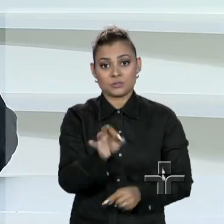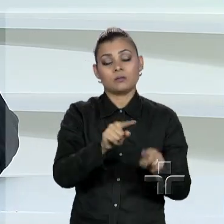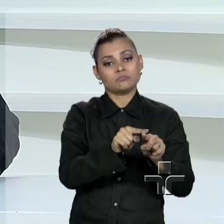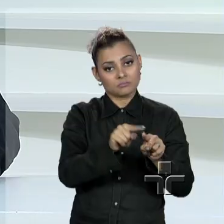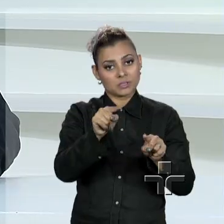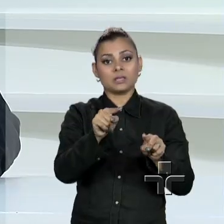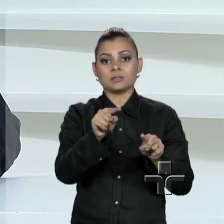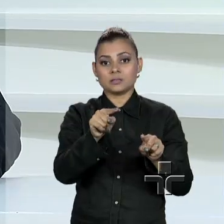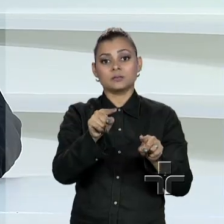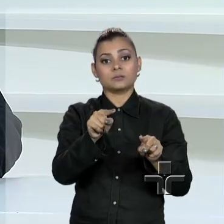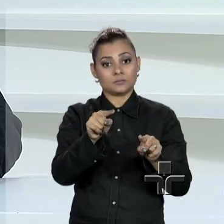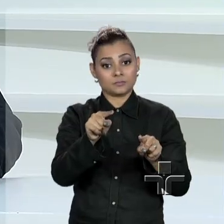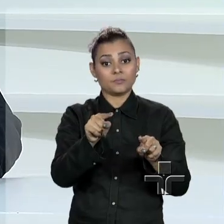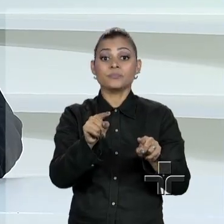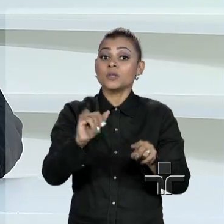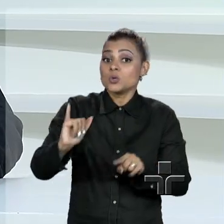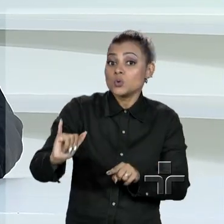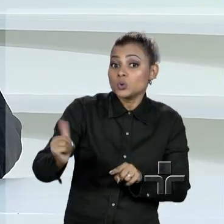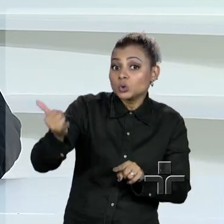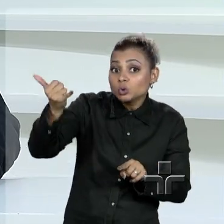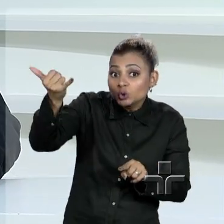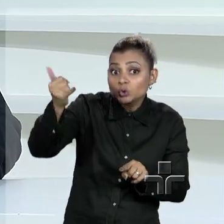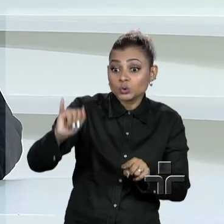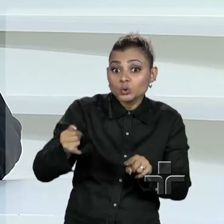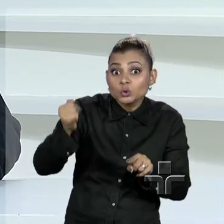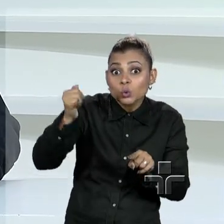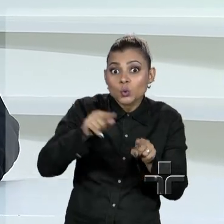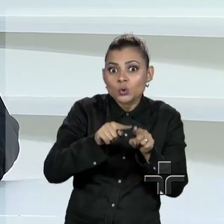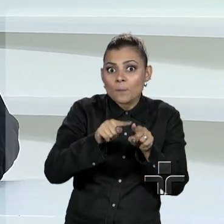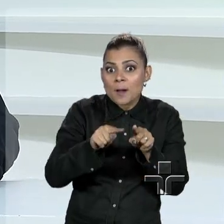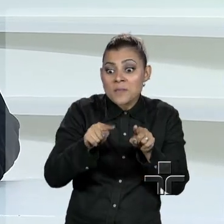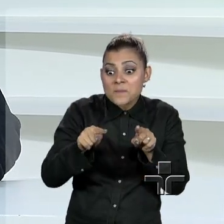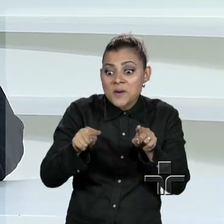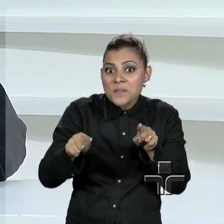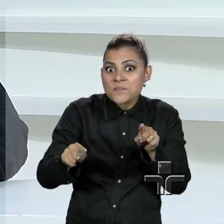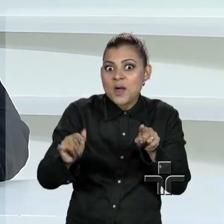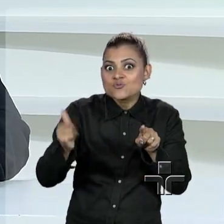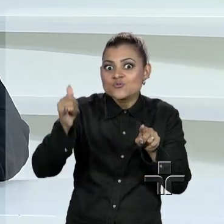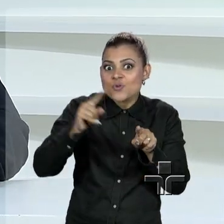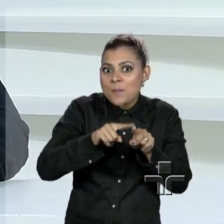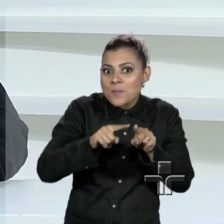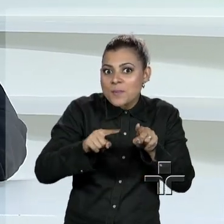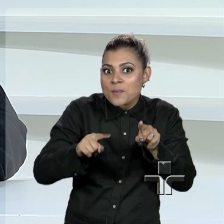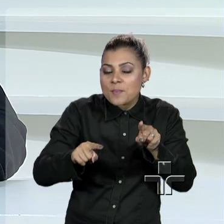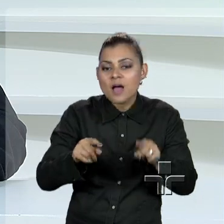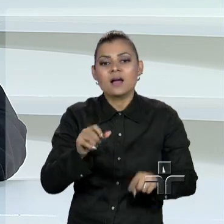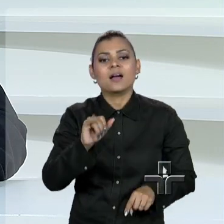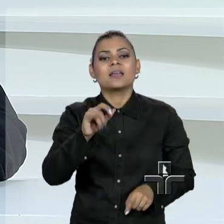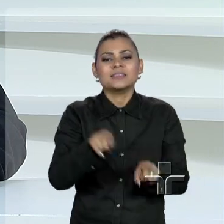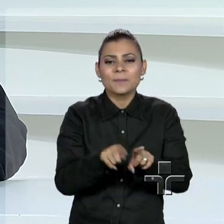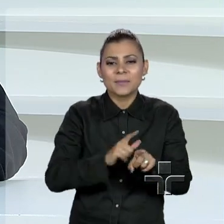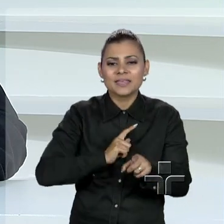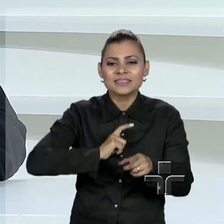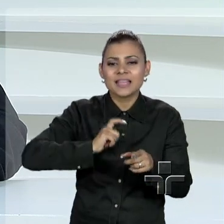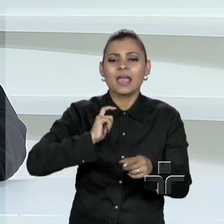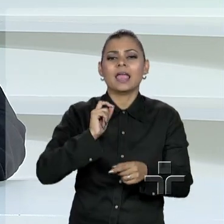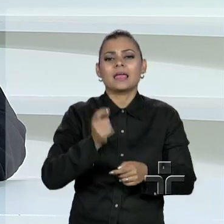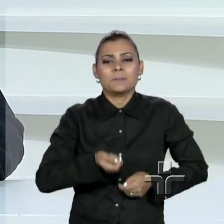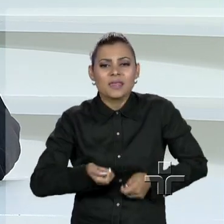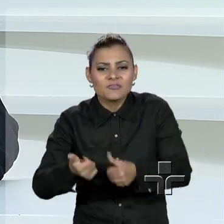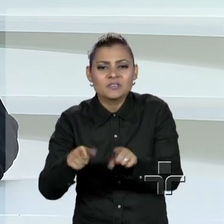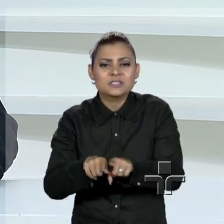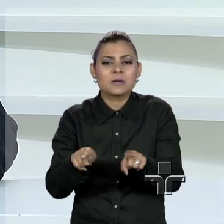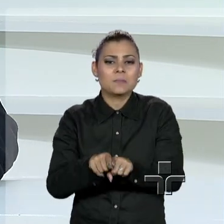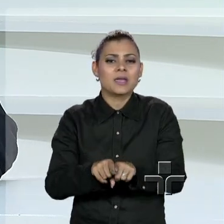Os juros estão caindo em termos estruturais, aquele CDS, aquele prêmio de